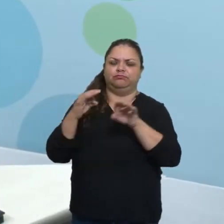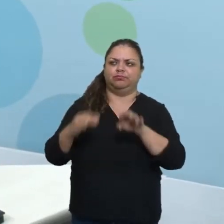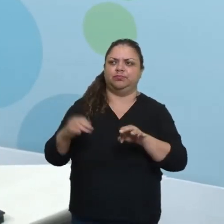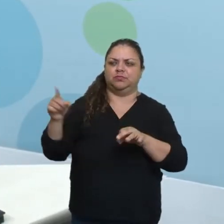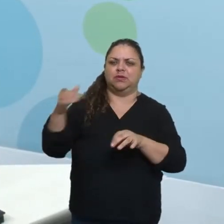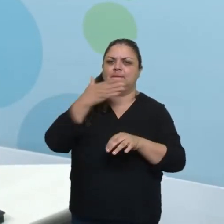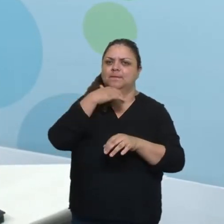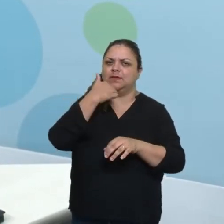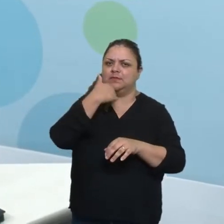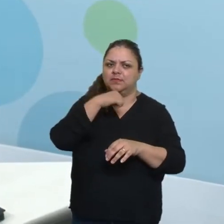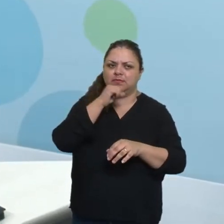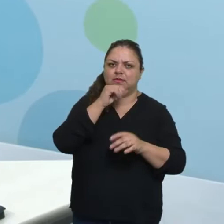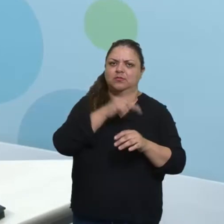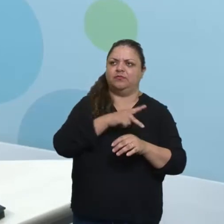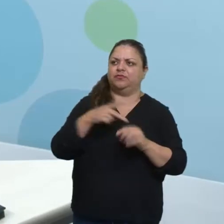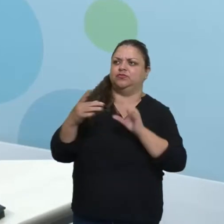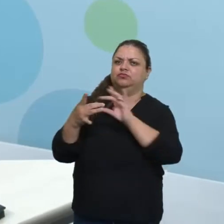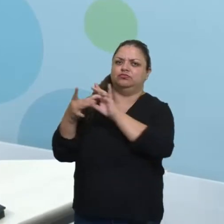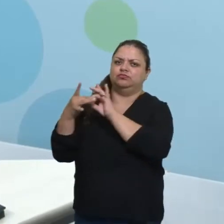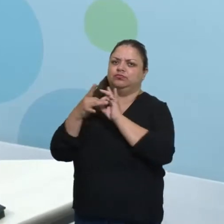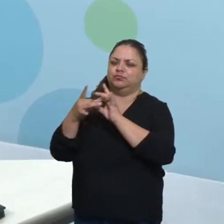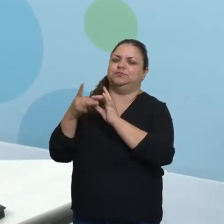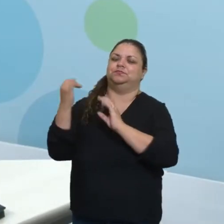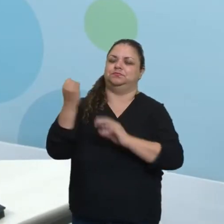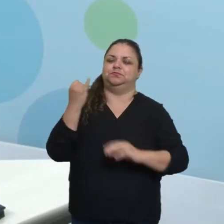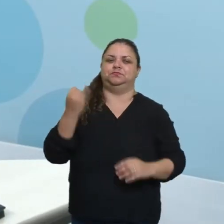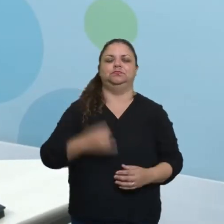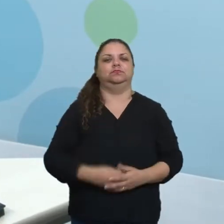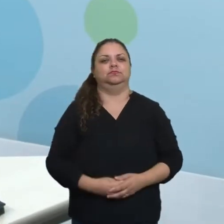com os pais o professor Felipe comentou